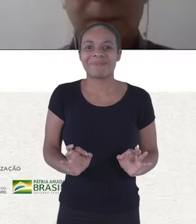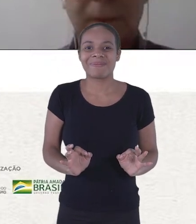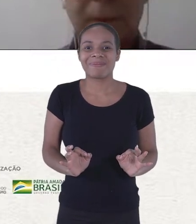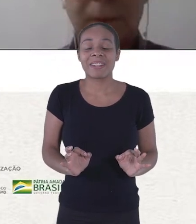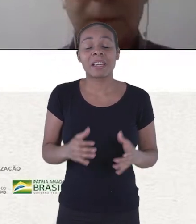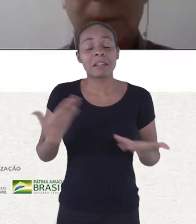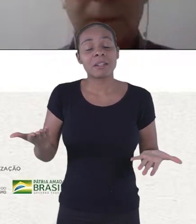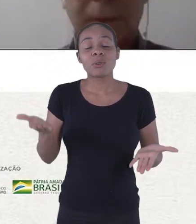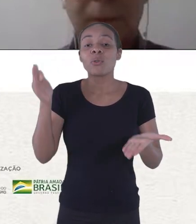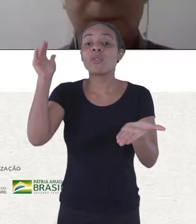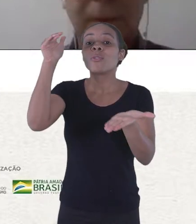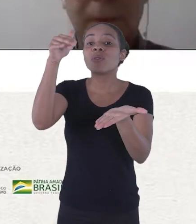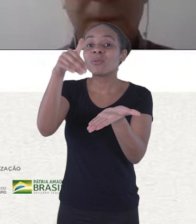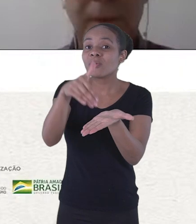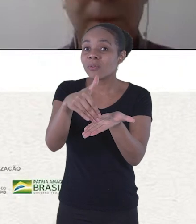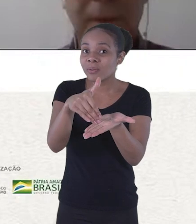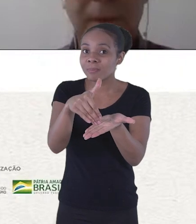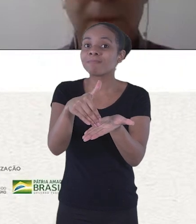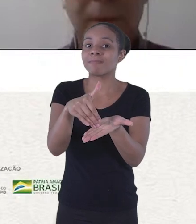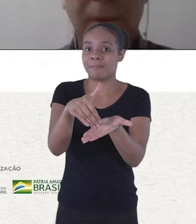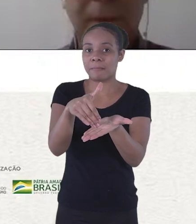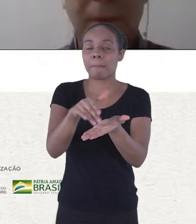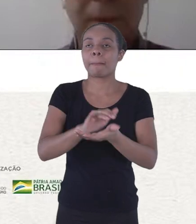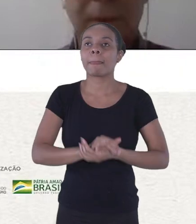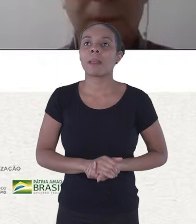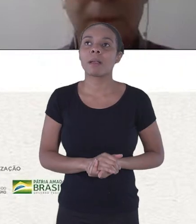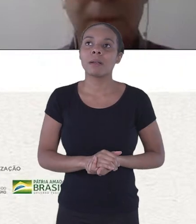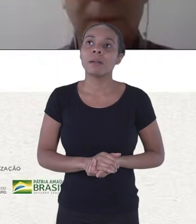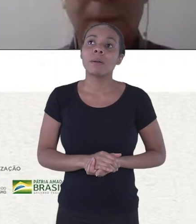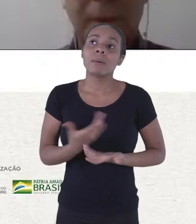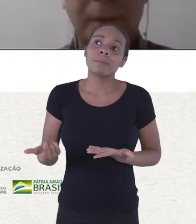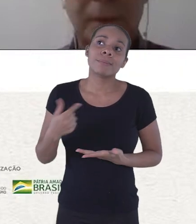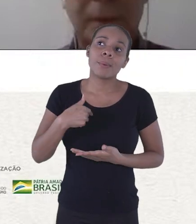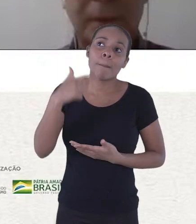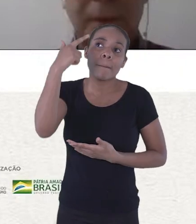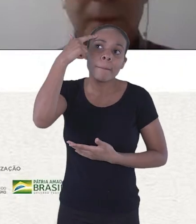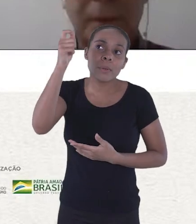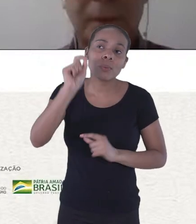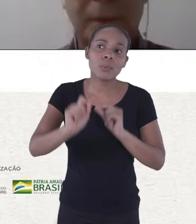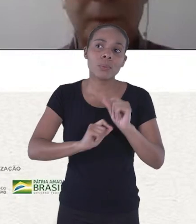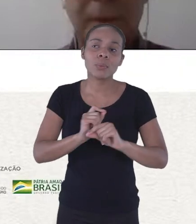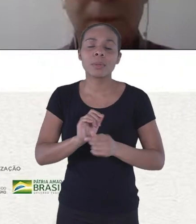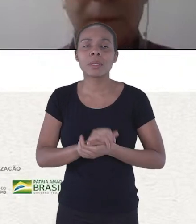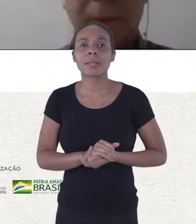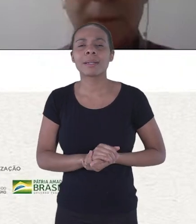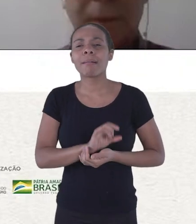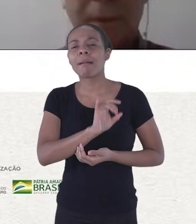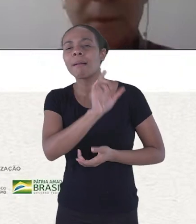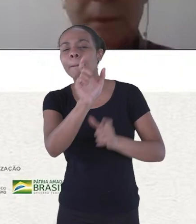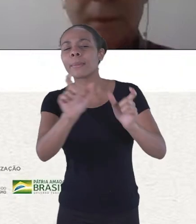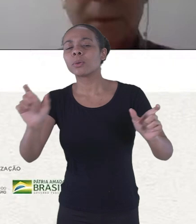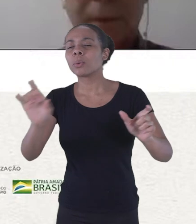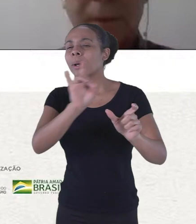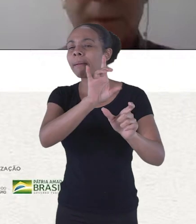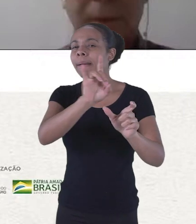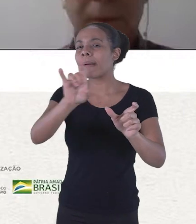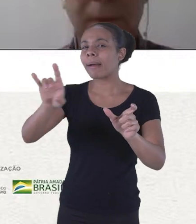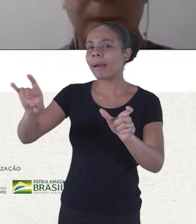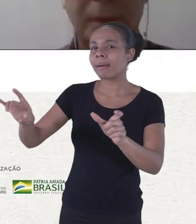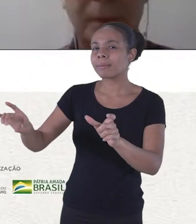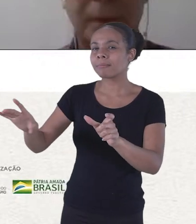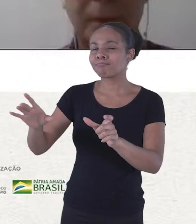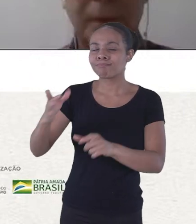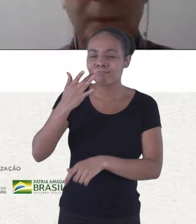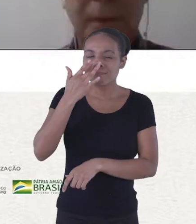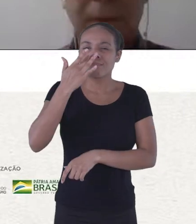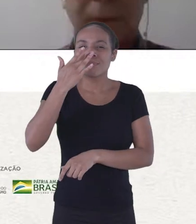e que no final está, acho que, encontrando muito eco, porque cada pessoa se identifica com uma coisa. Olha, eu tenho